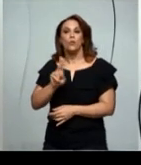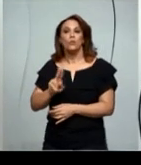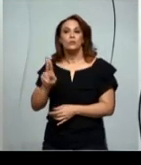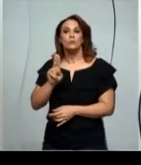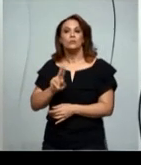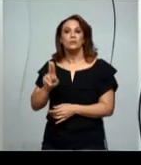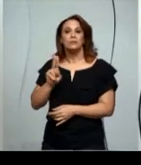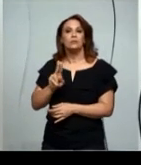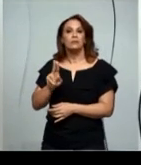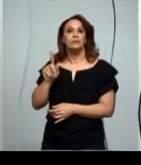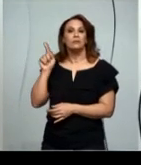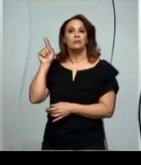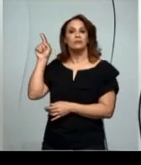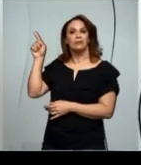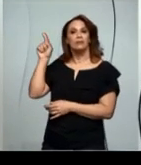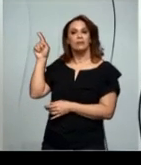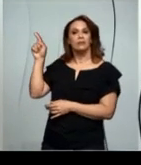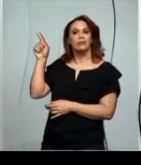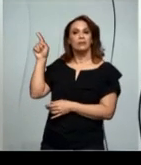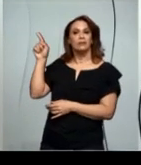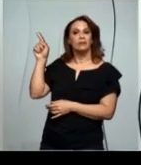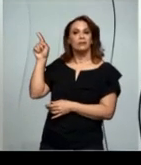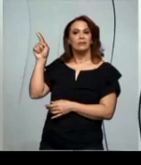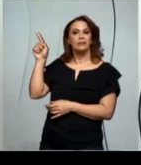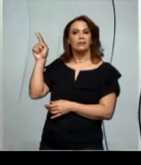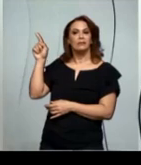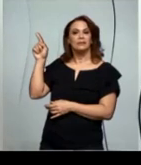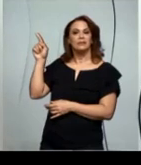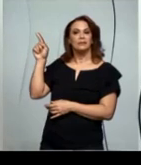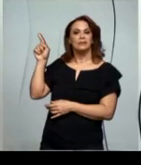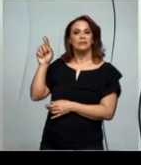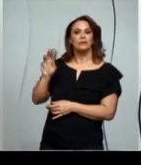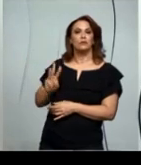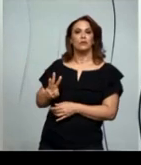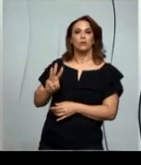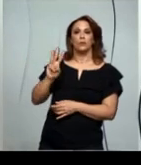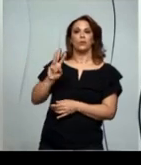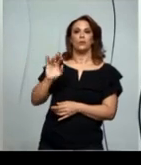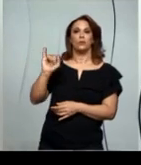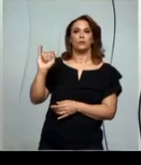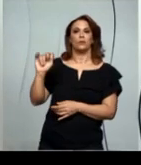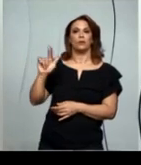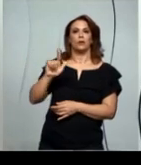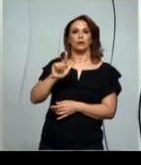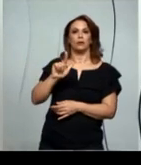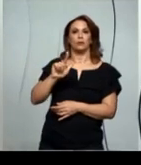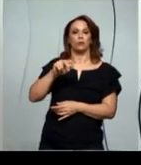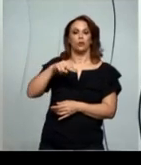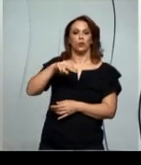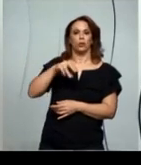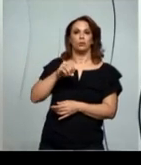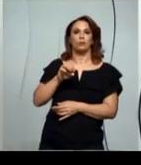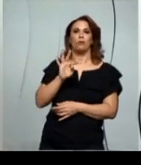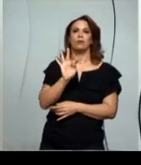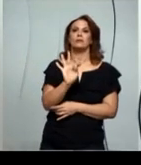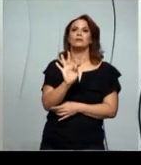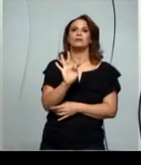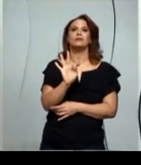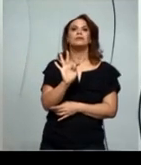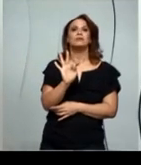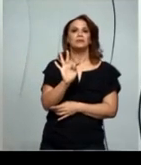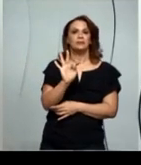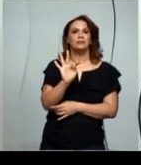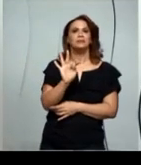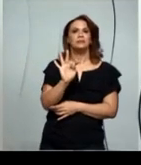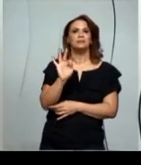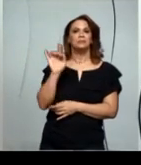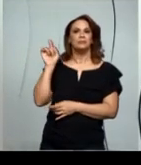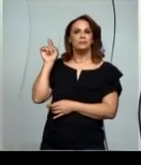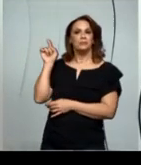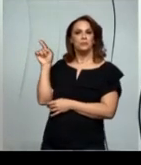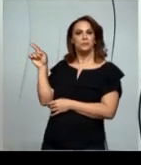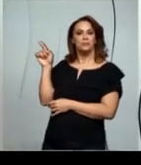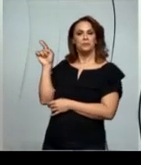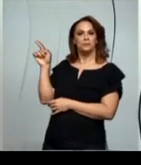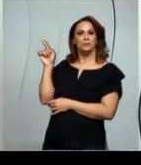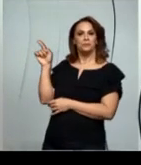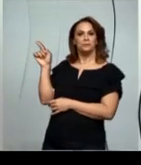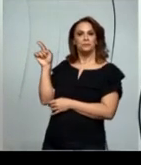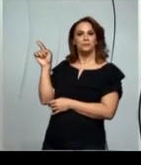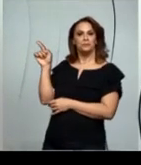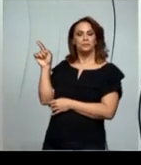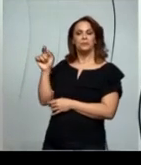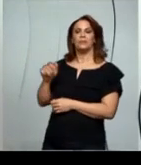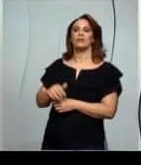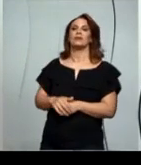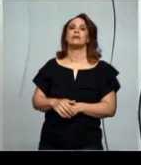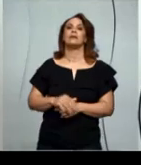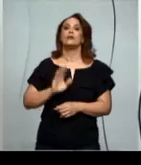o will not, que é a mesma coisa que won't, mais verbo. Então aqui a gente já viu como